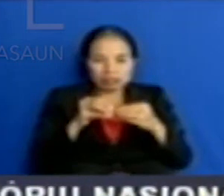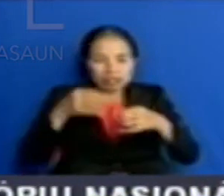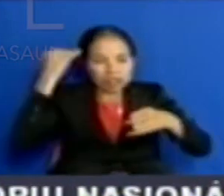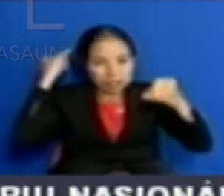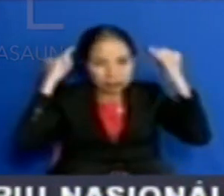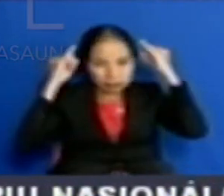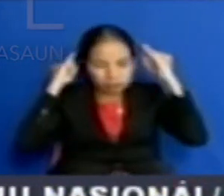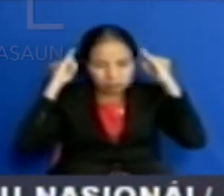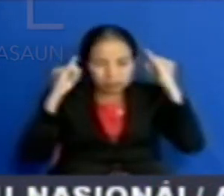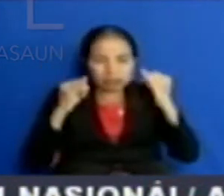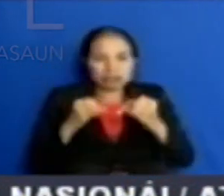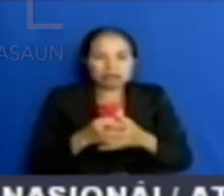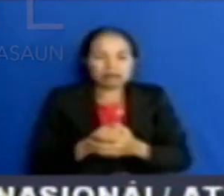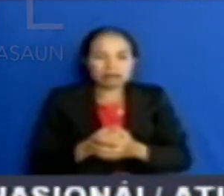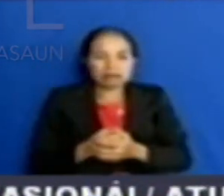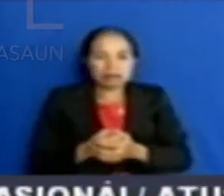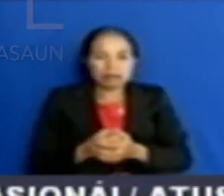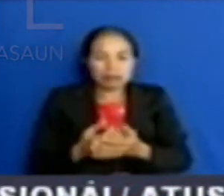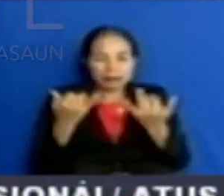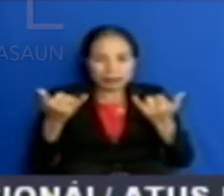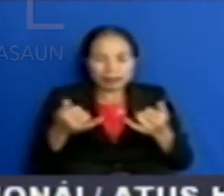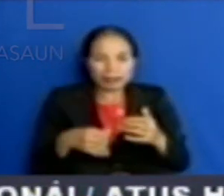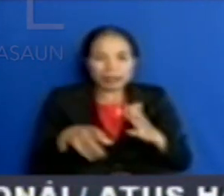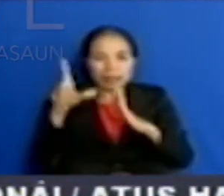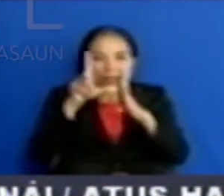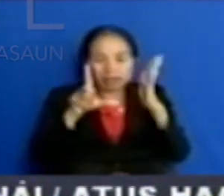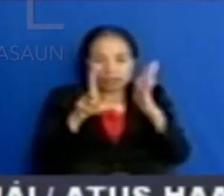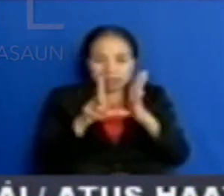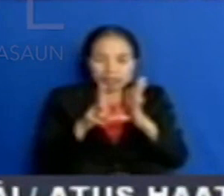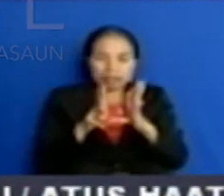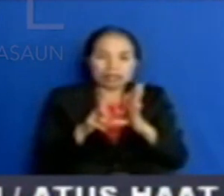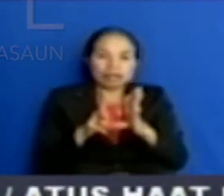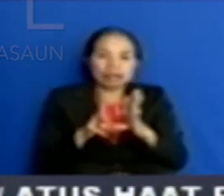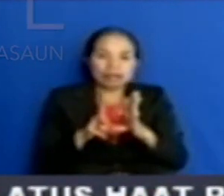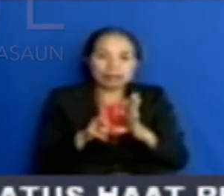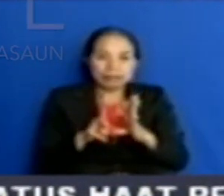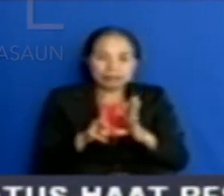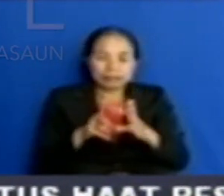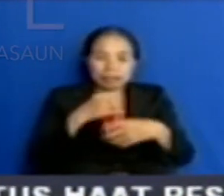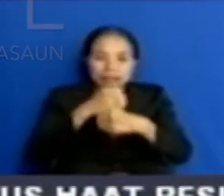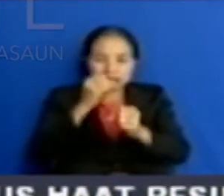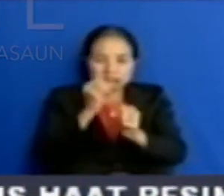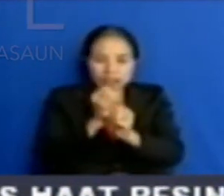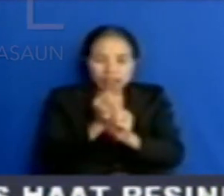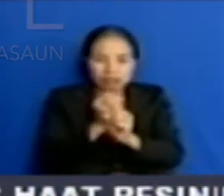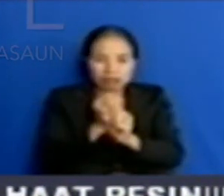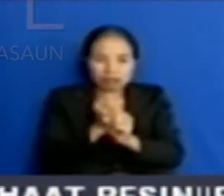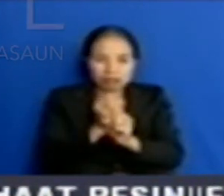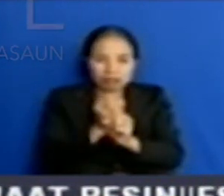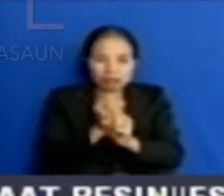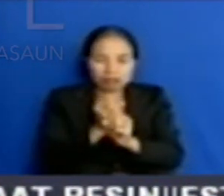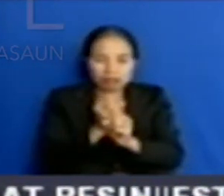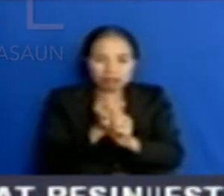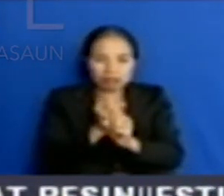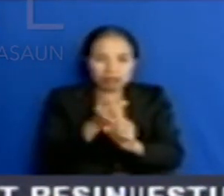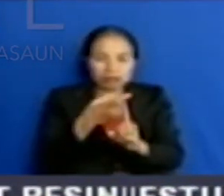informação cadastro predial Nian. Decreto lei de Nemax sei halo normas de Ne,